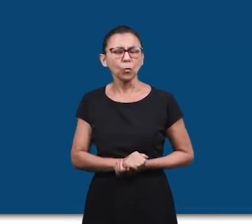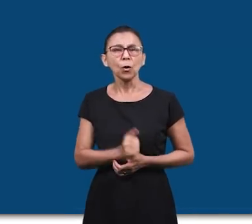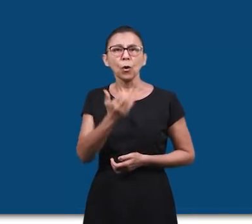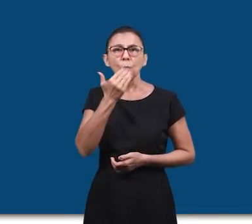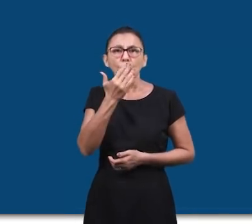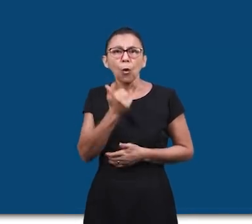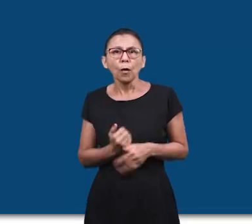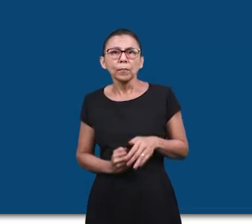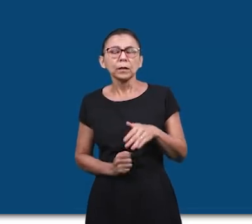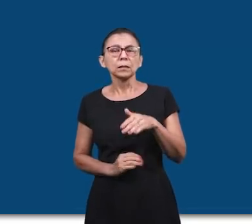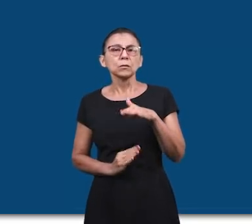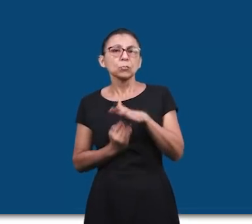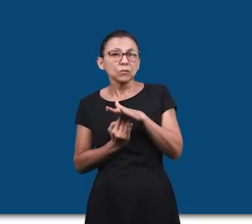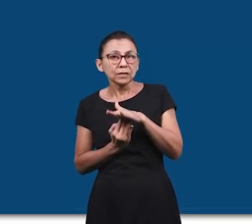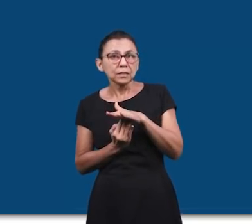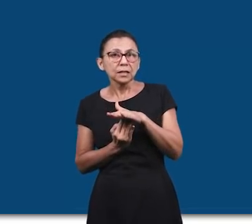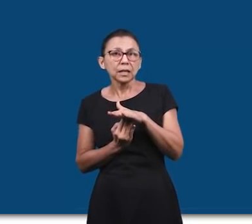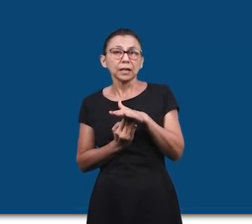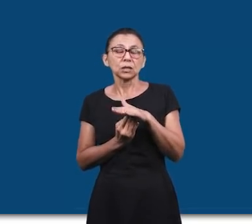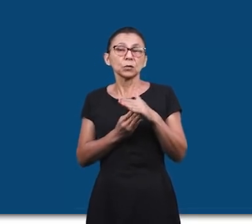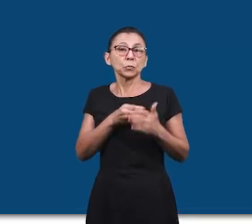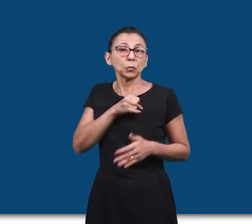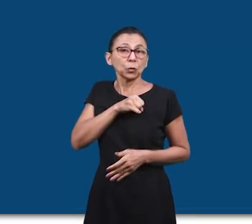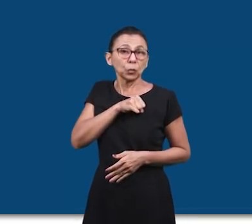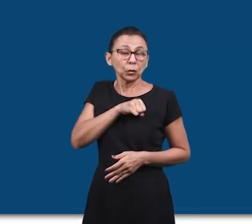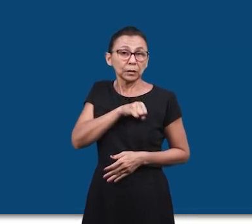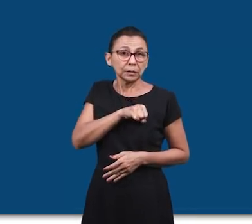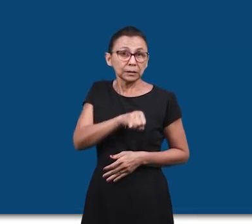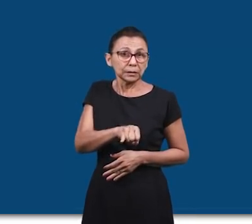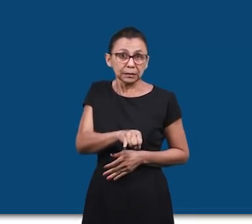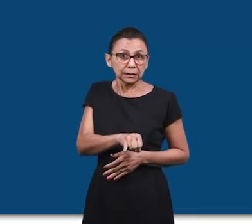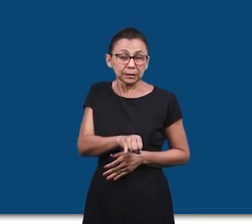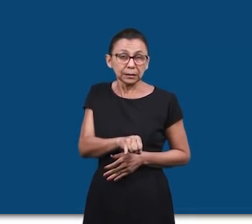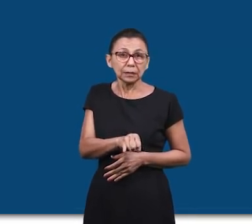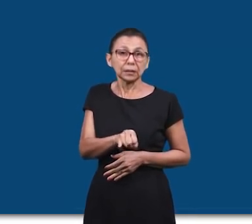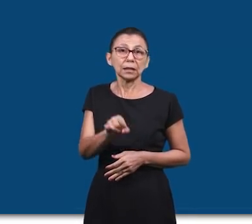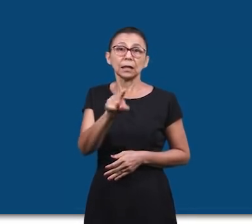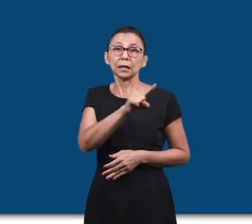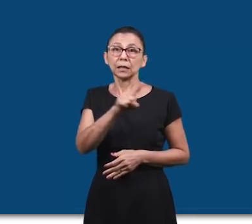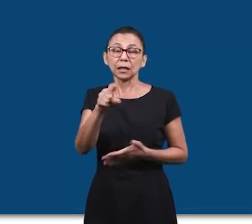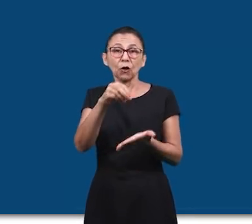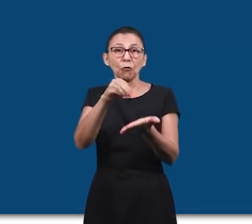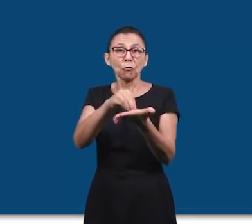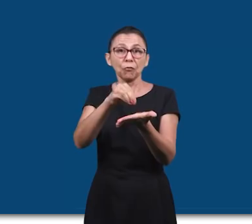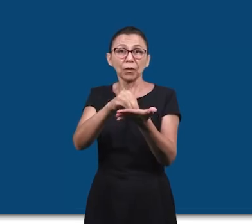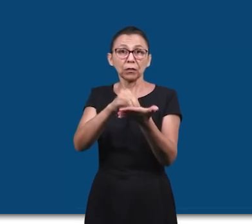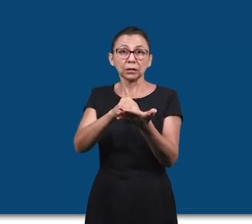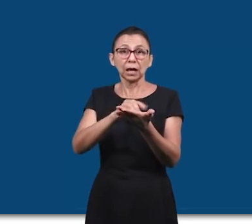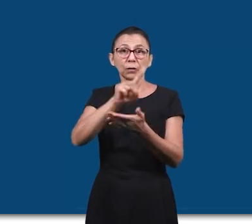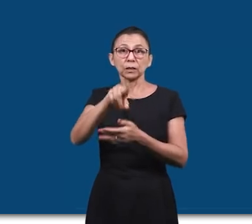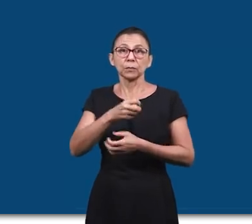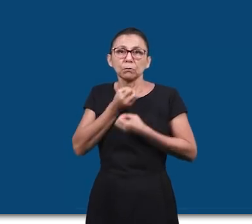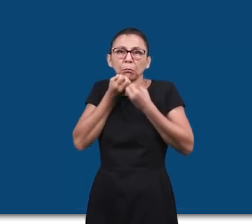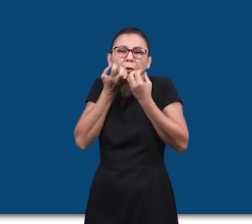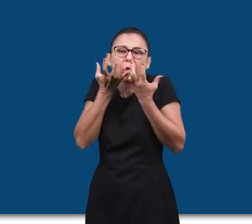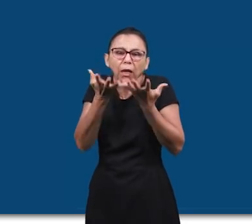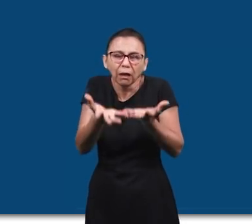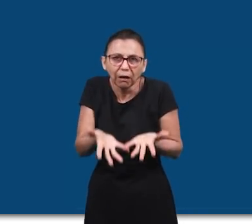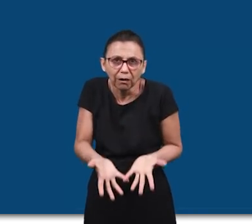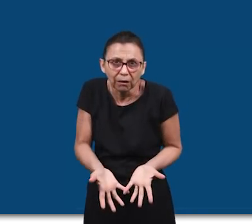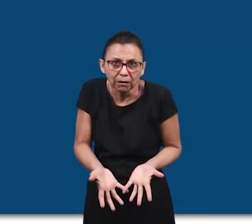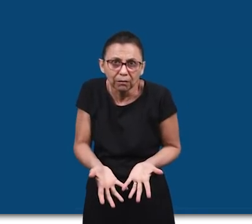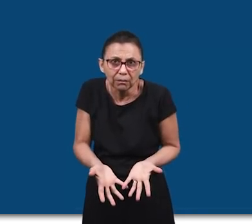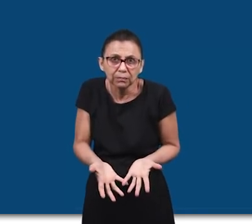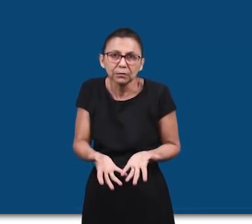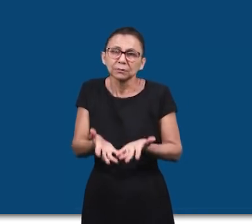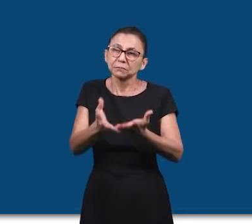te basta, para que porventura não te fartes dele e o venhas a vomitar.